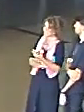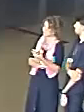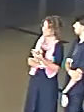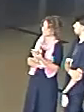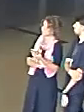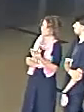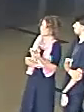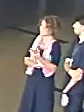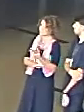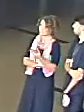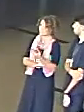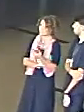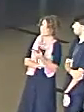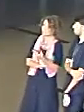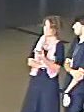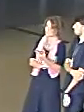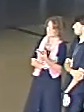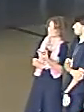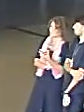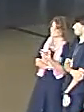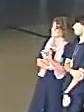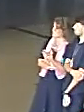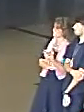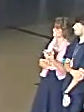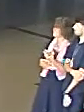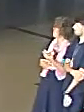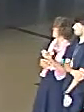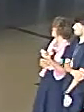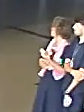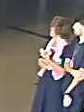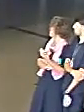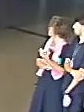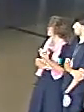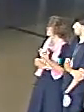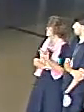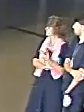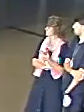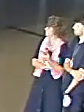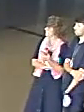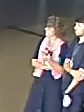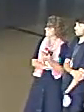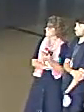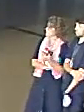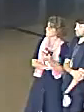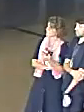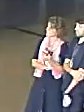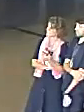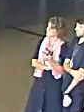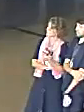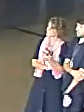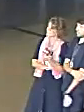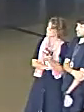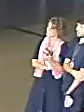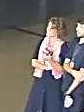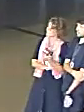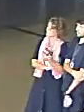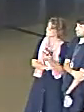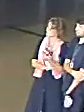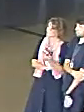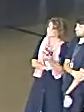colega da comissão de educação vice-presidente da comissão de educação e parabenizá-lo